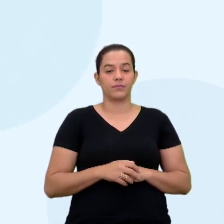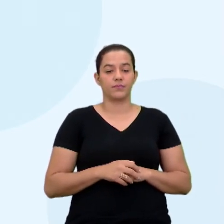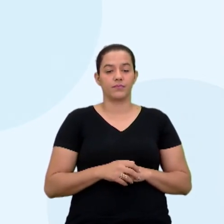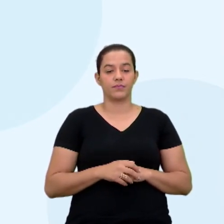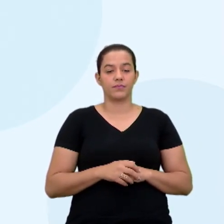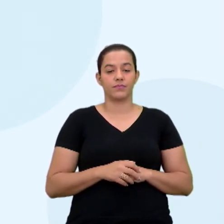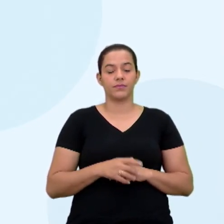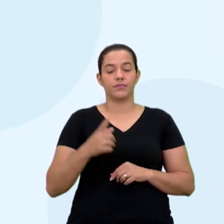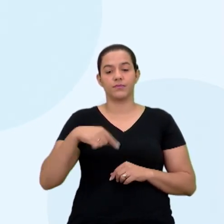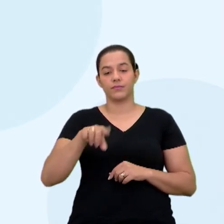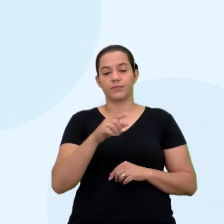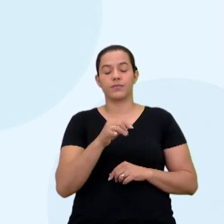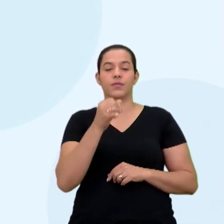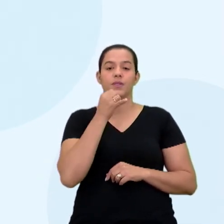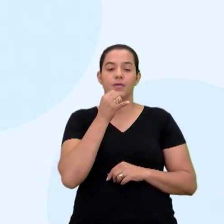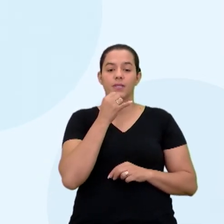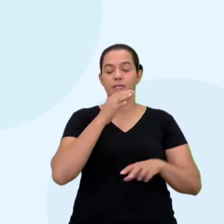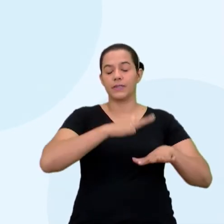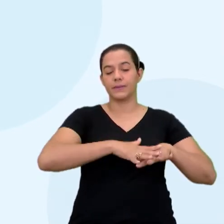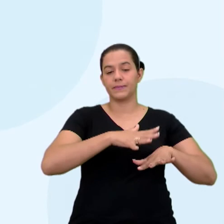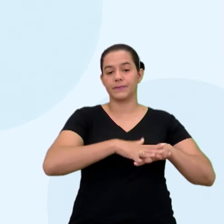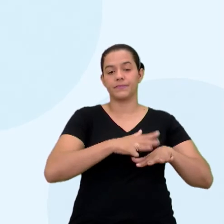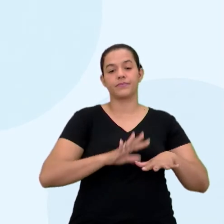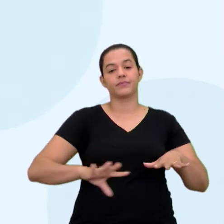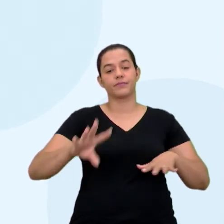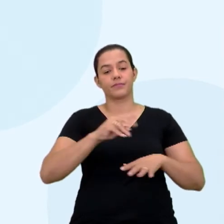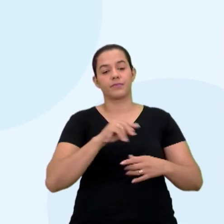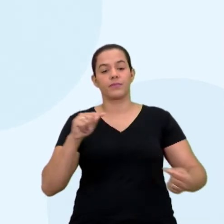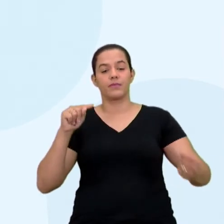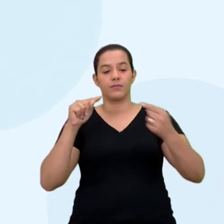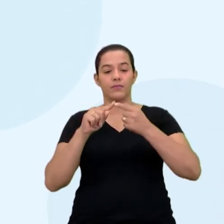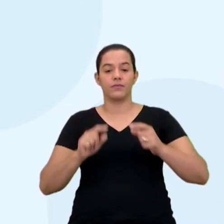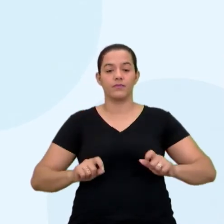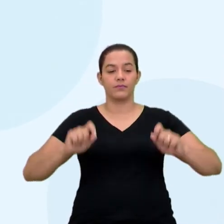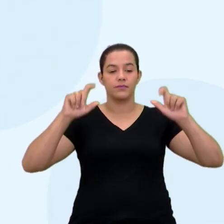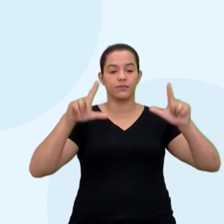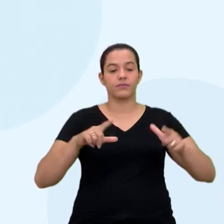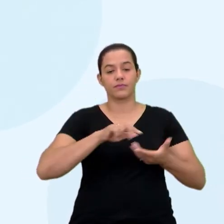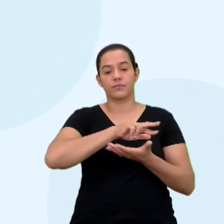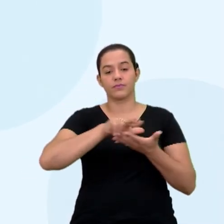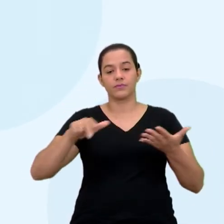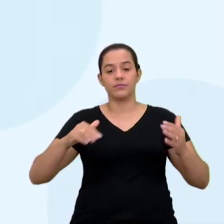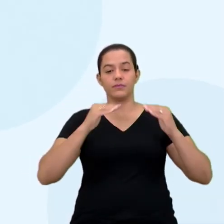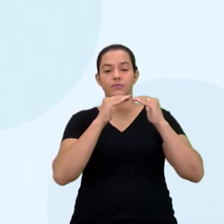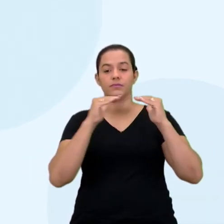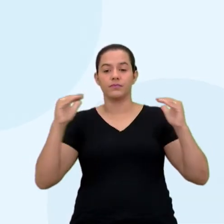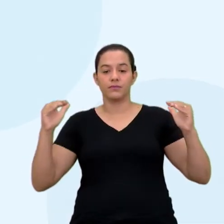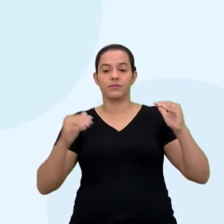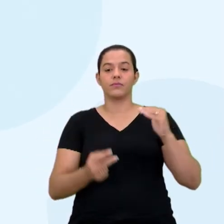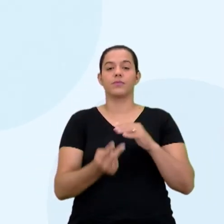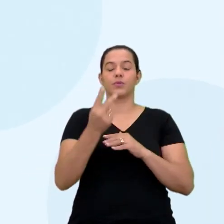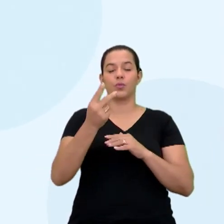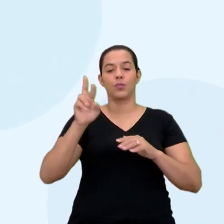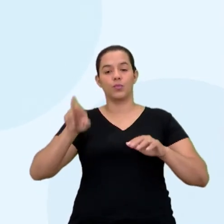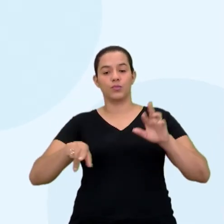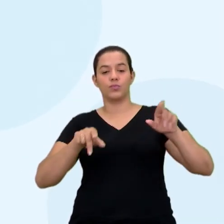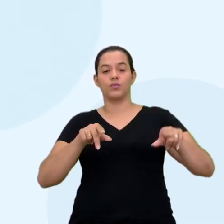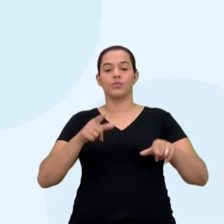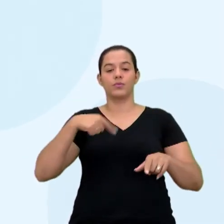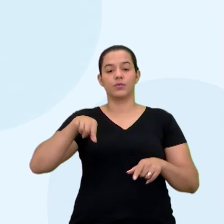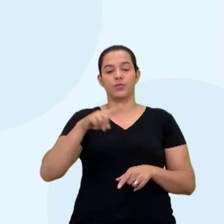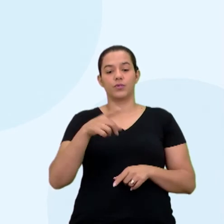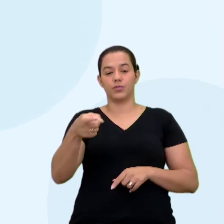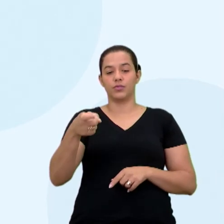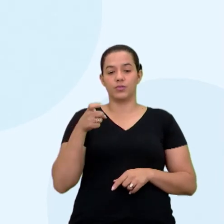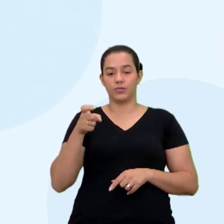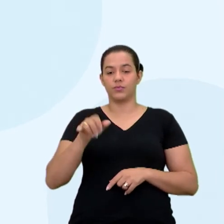O modelo matemático de regressão é uma questão que fornece uma relação linear, ou seja, uma linha reta entre duas variáveis, normalmente chamadas aí de